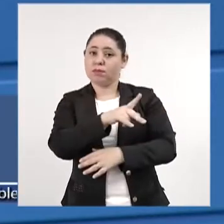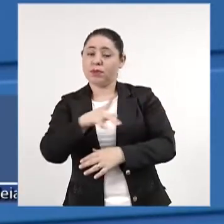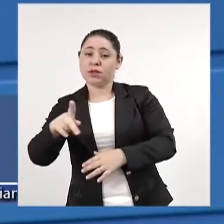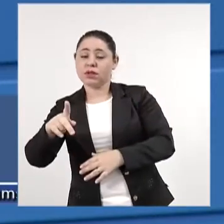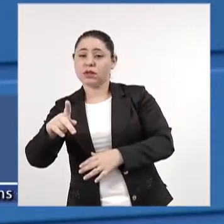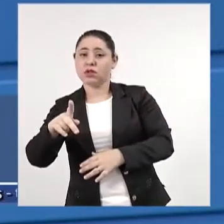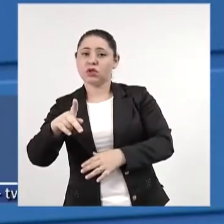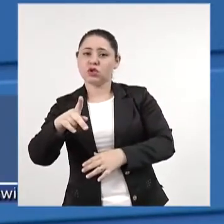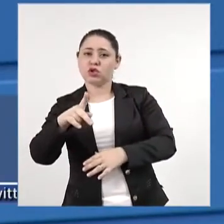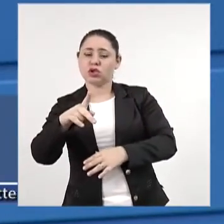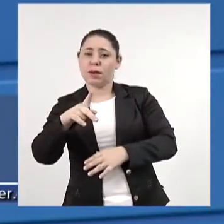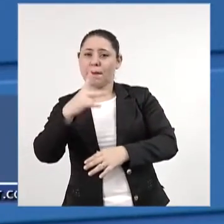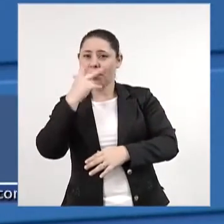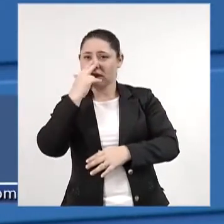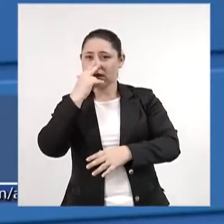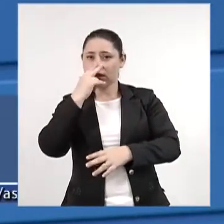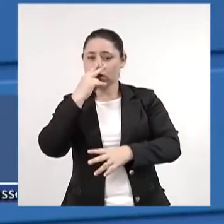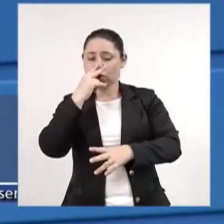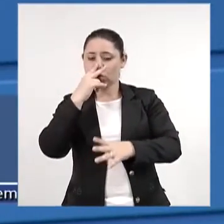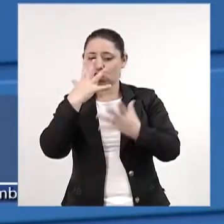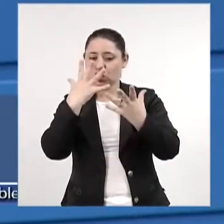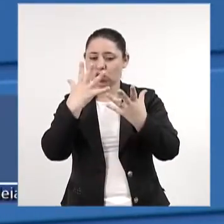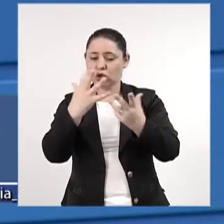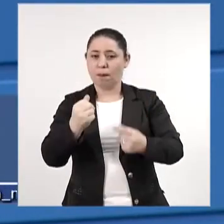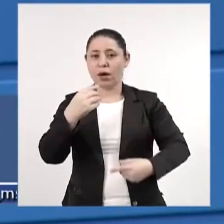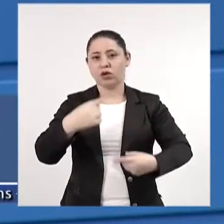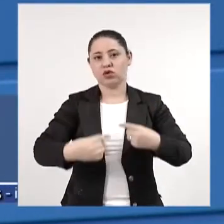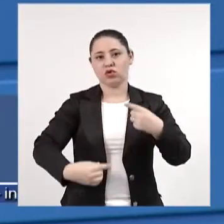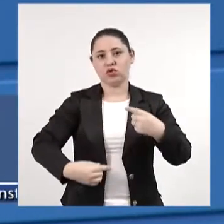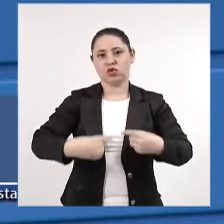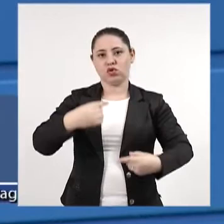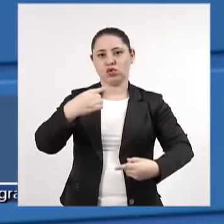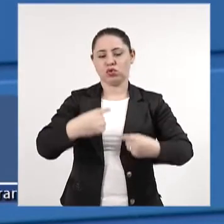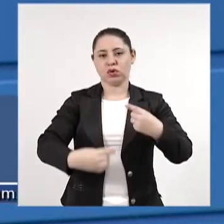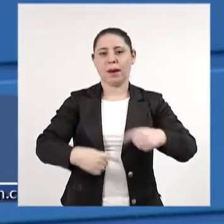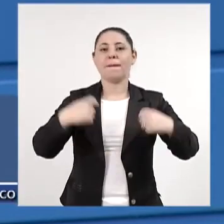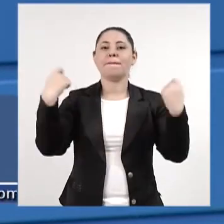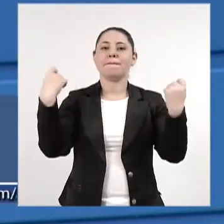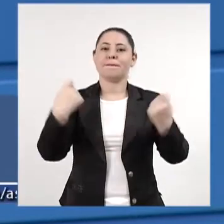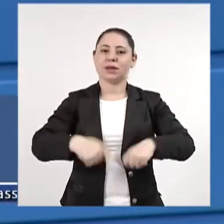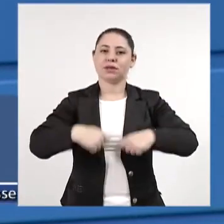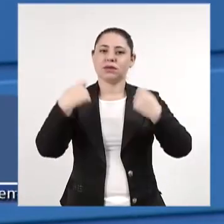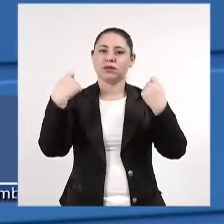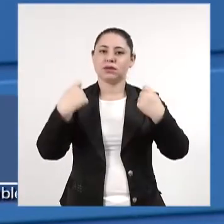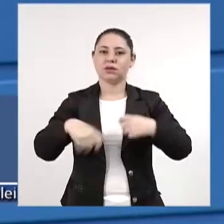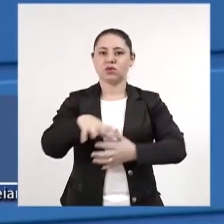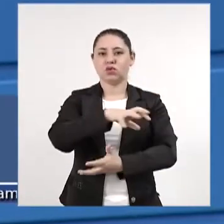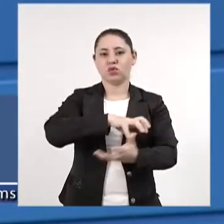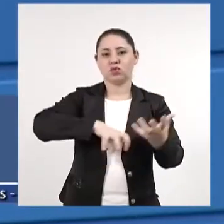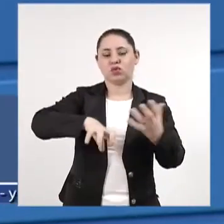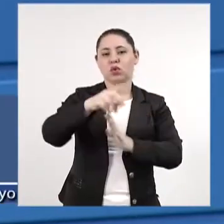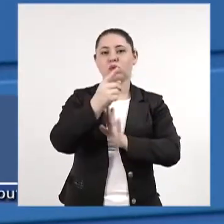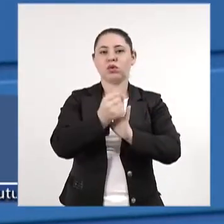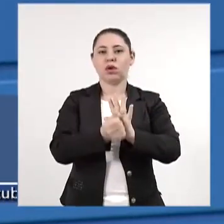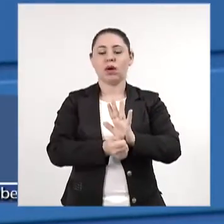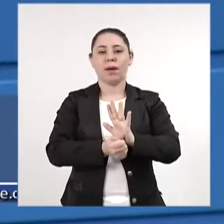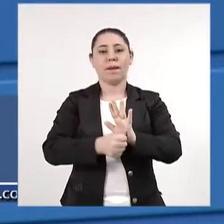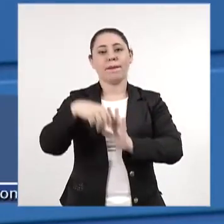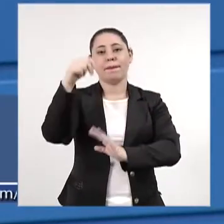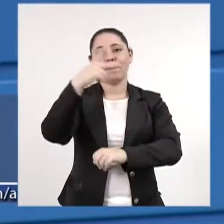si o início da discussão da tão necessária reforma tributária para o